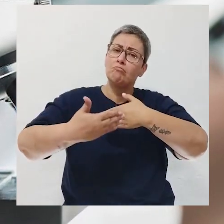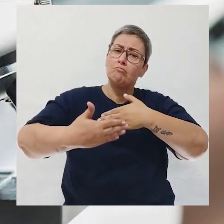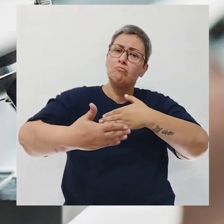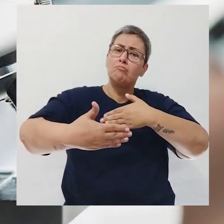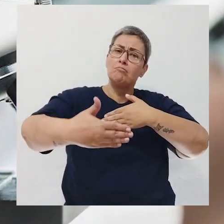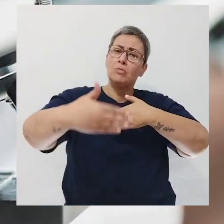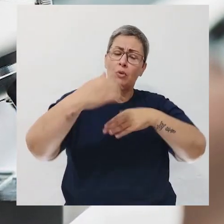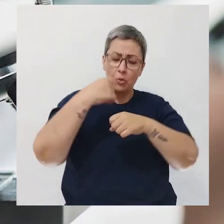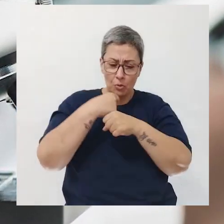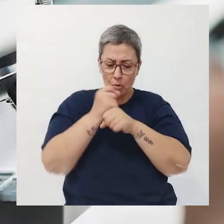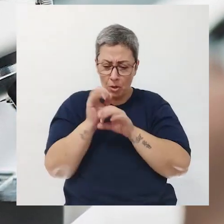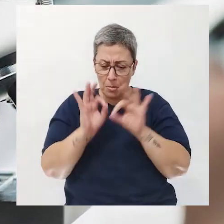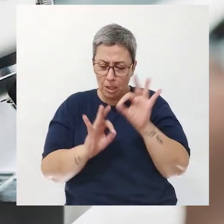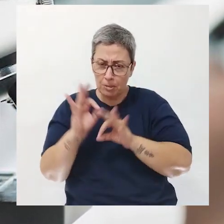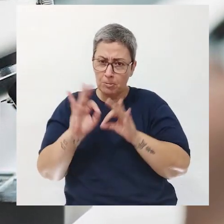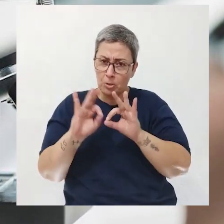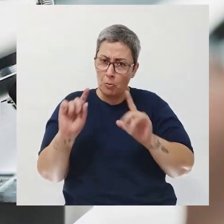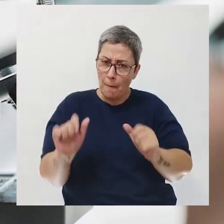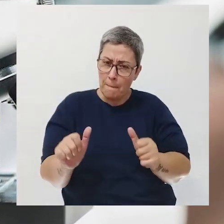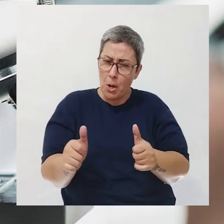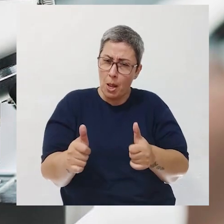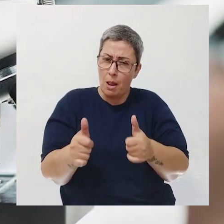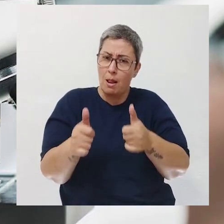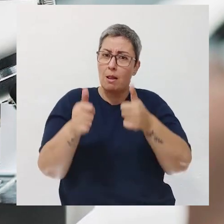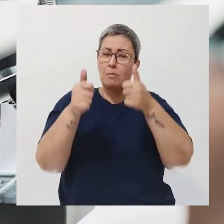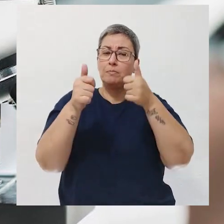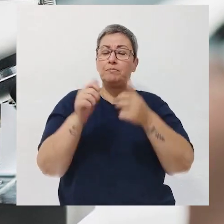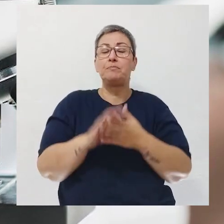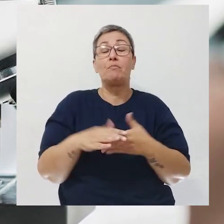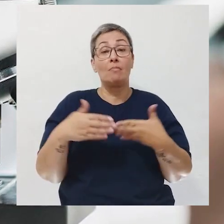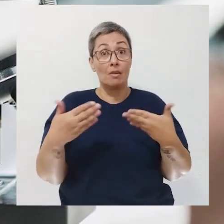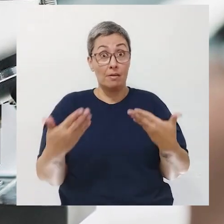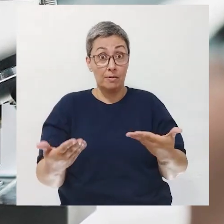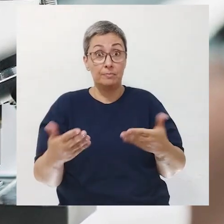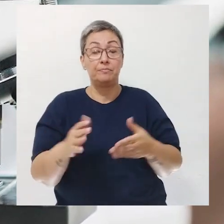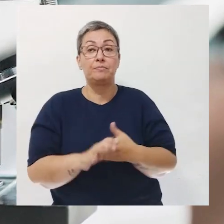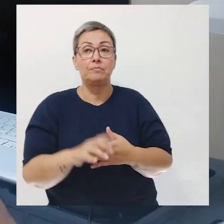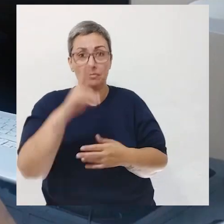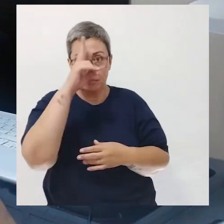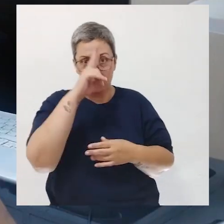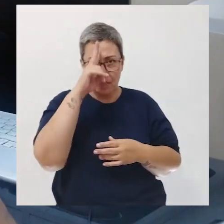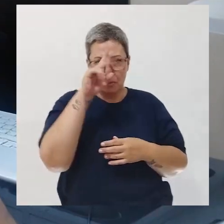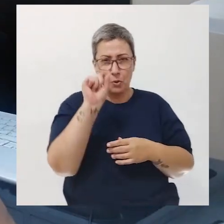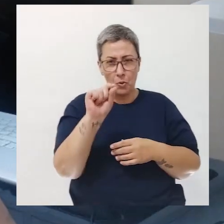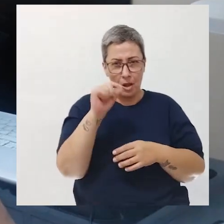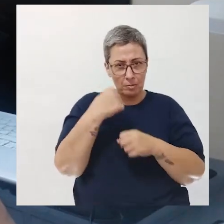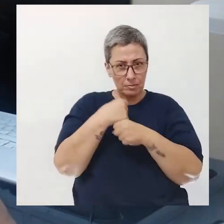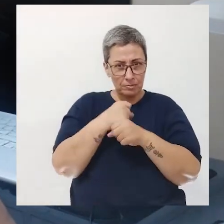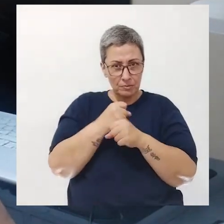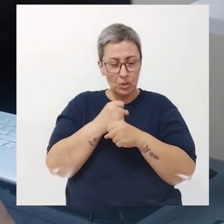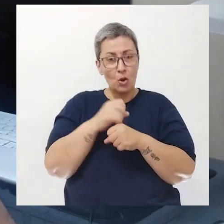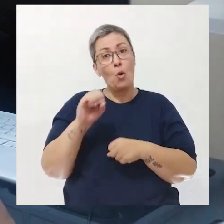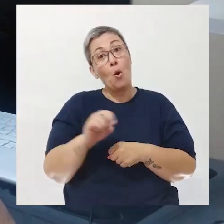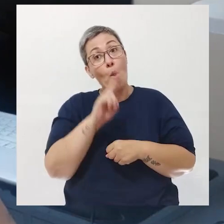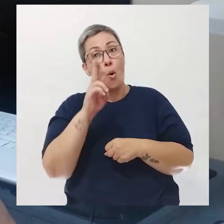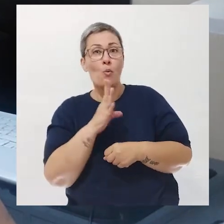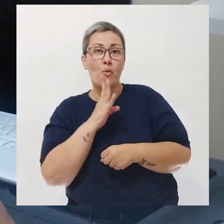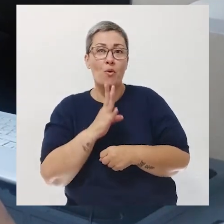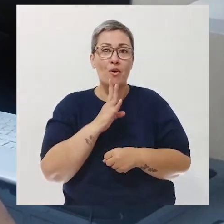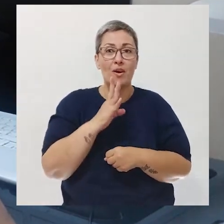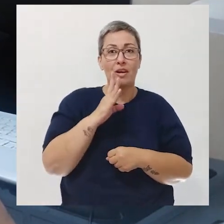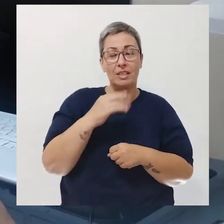época. Depois, com o passar do tempo, o microscópio foi sendo aperfeiçoado. Então, lembrou o que